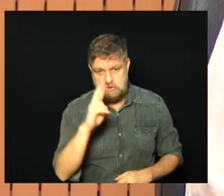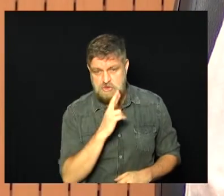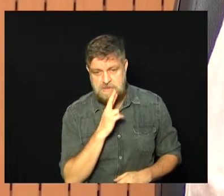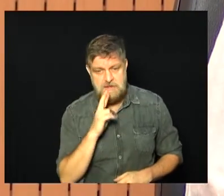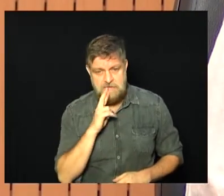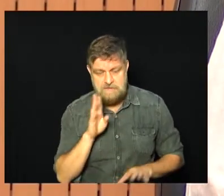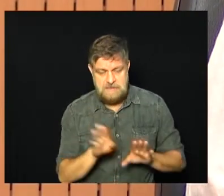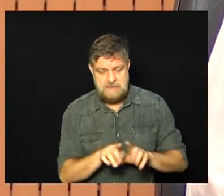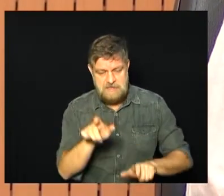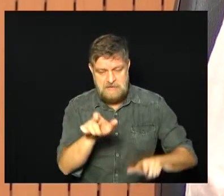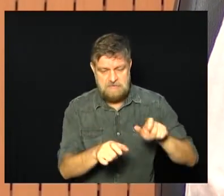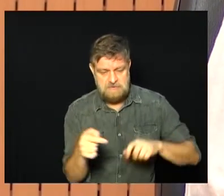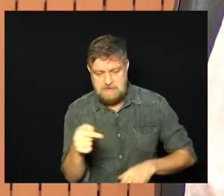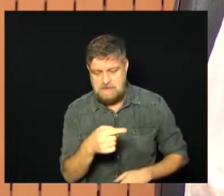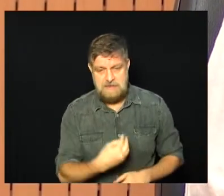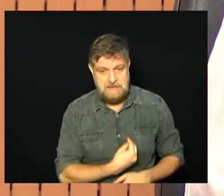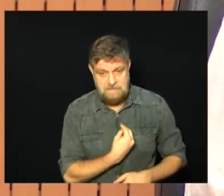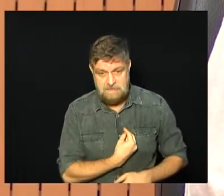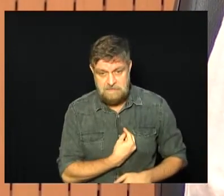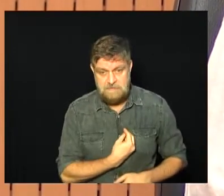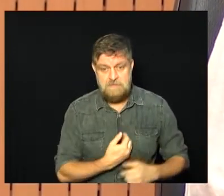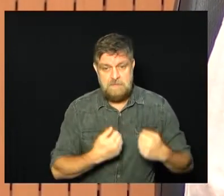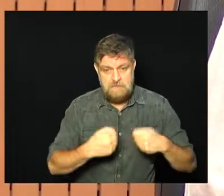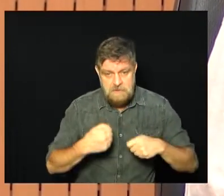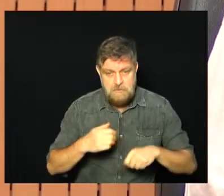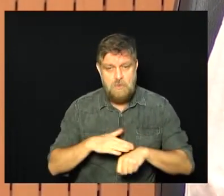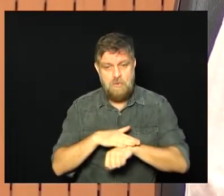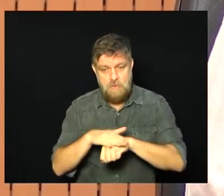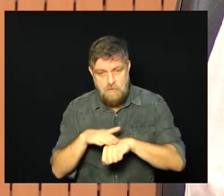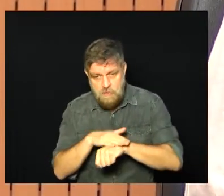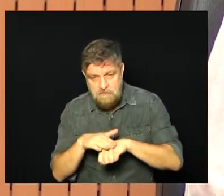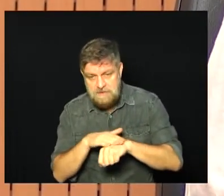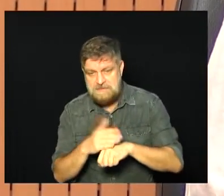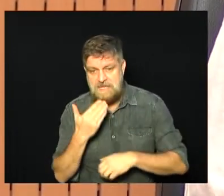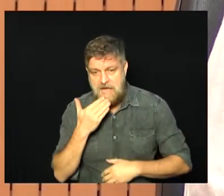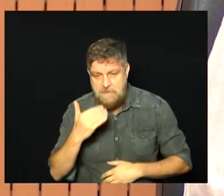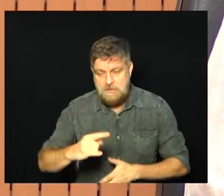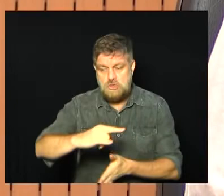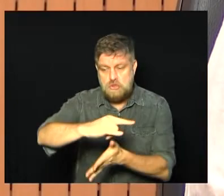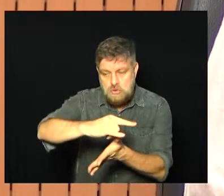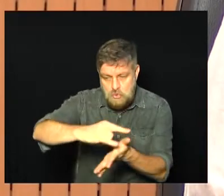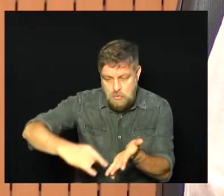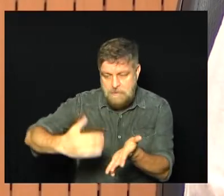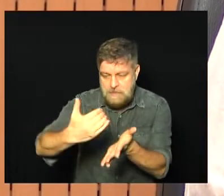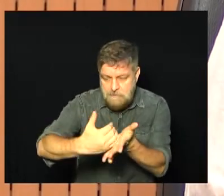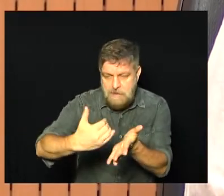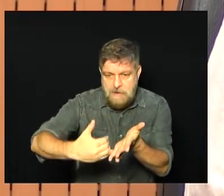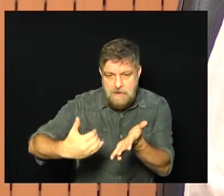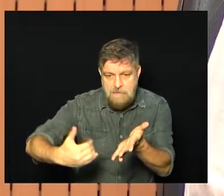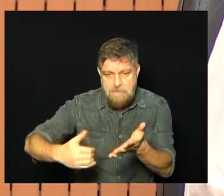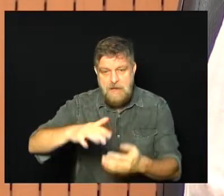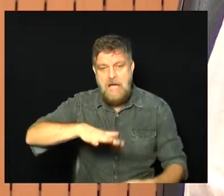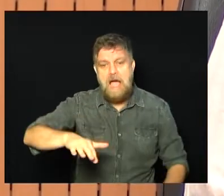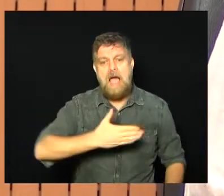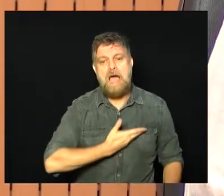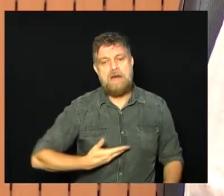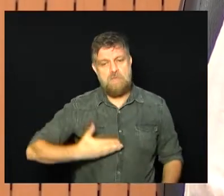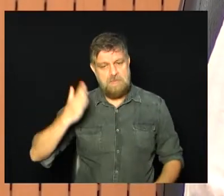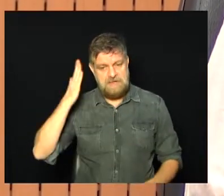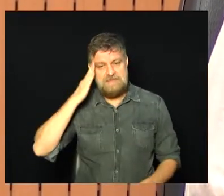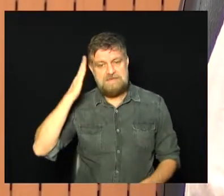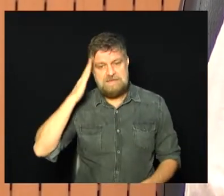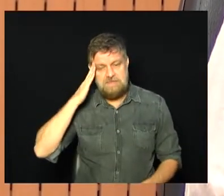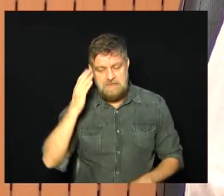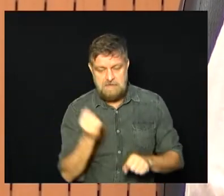cidadãos ali, sem consultar, sem ouvir, sem pedir autorização do poder público. Mas,